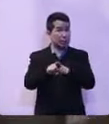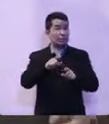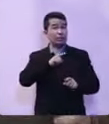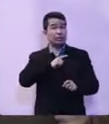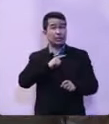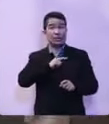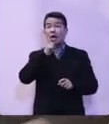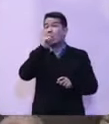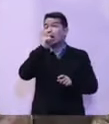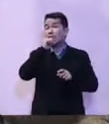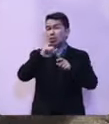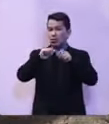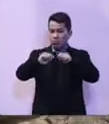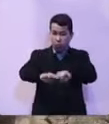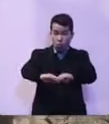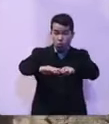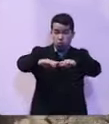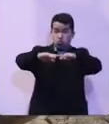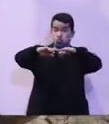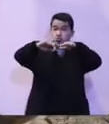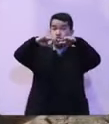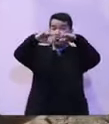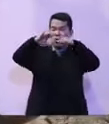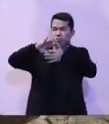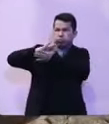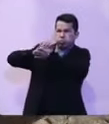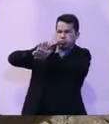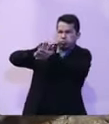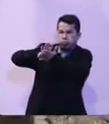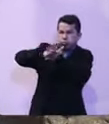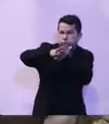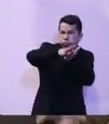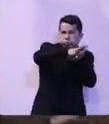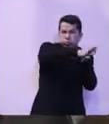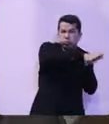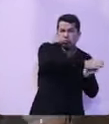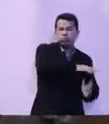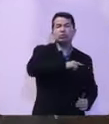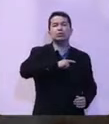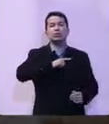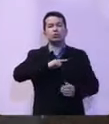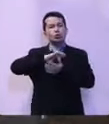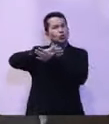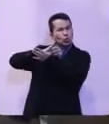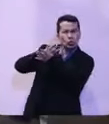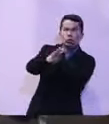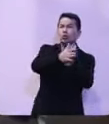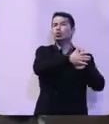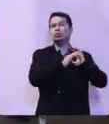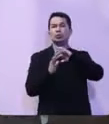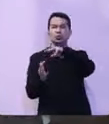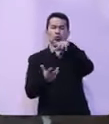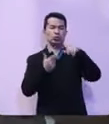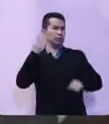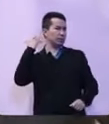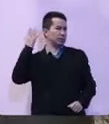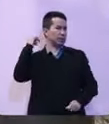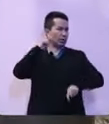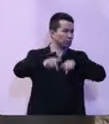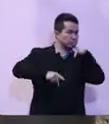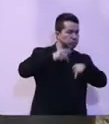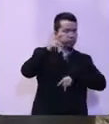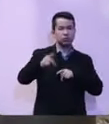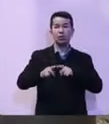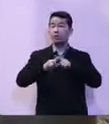também que pela água, no dilúvio, o mundo antigo foi destruído. Mas os céus e a terra que agora existem estão